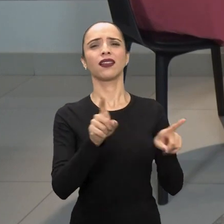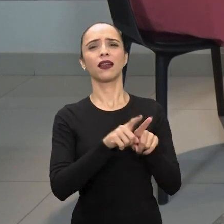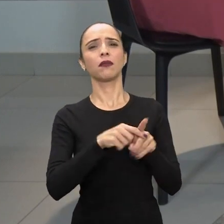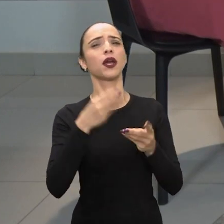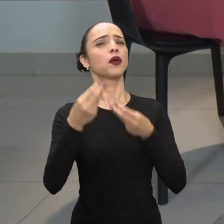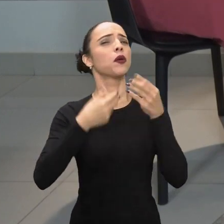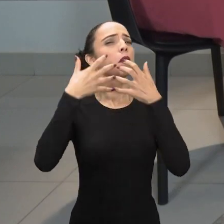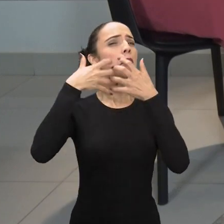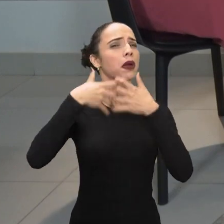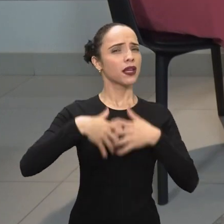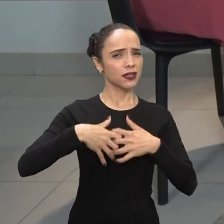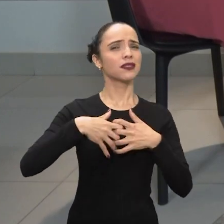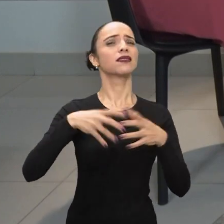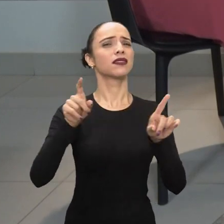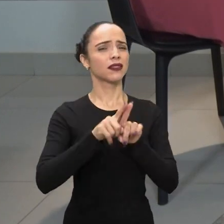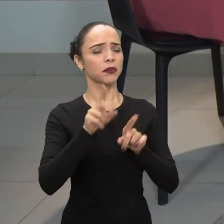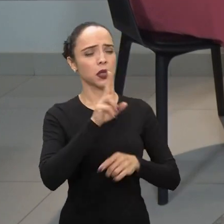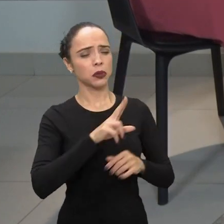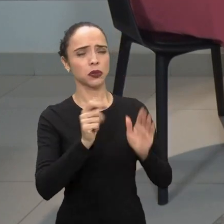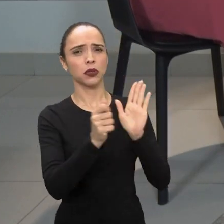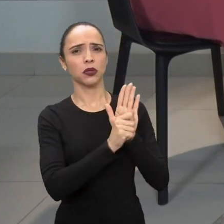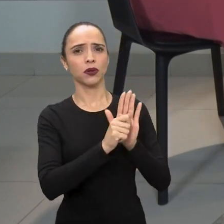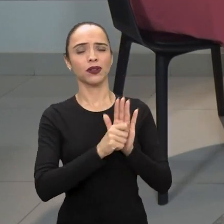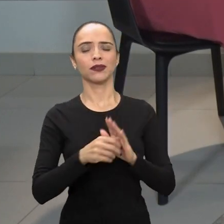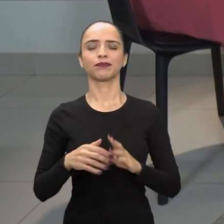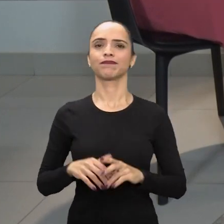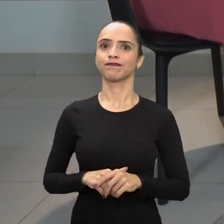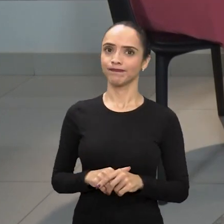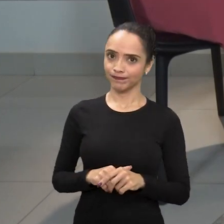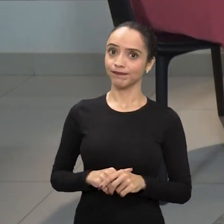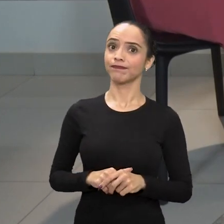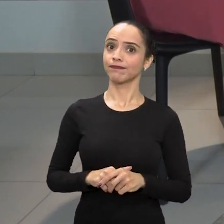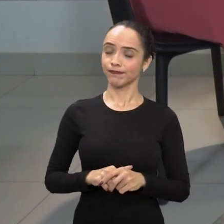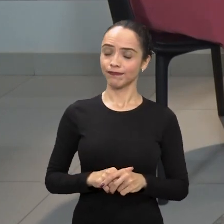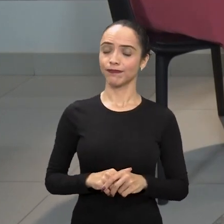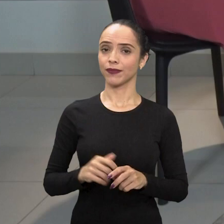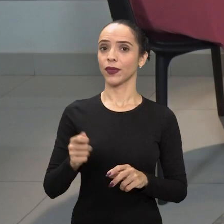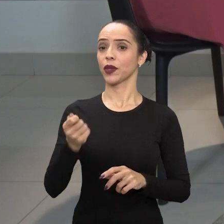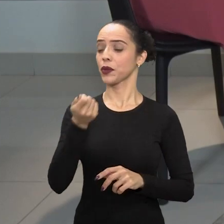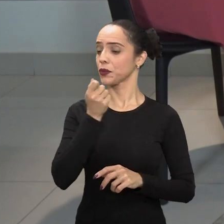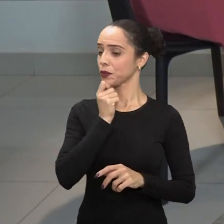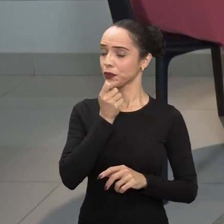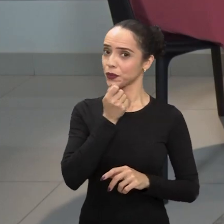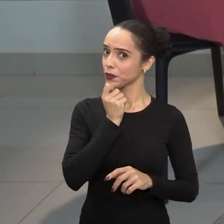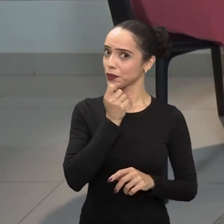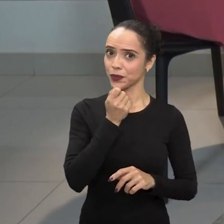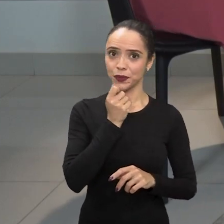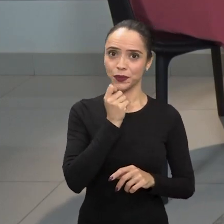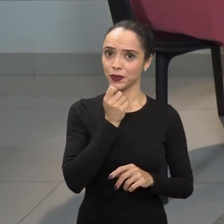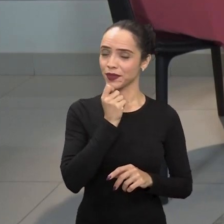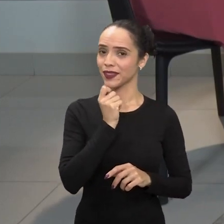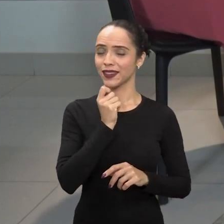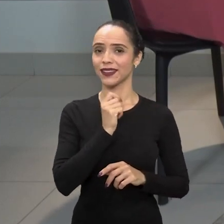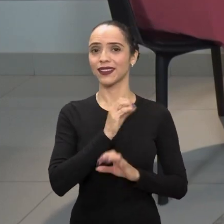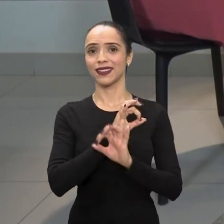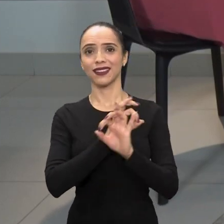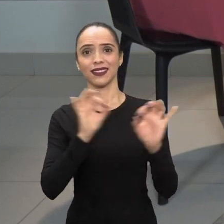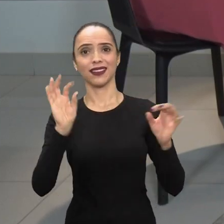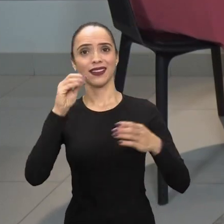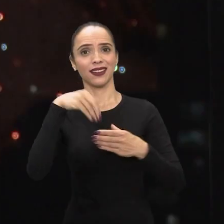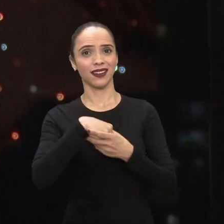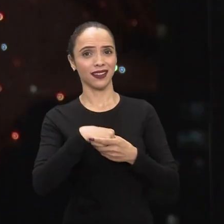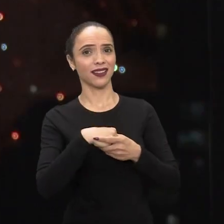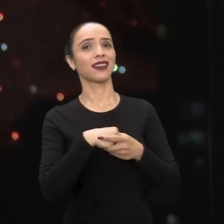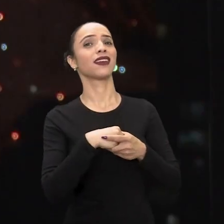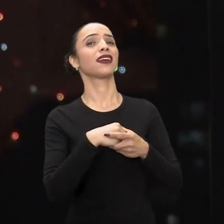de uma outra forma também de pensar esse combate ao uso de drogas não nada que vincule né A